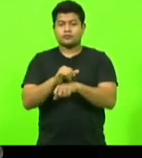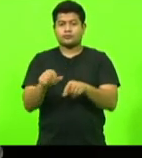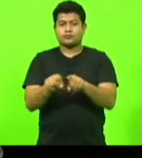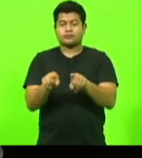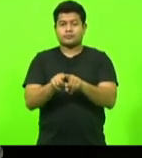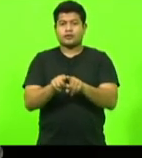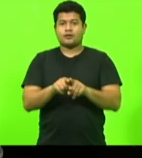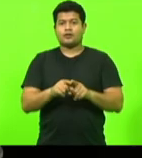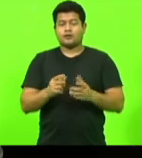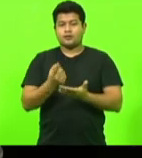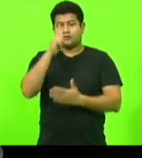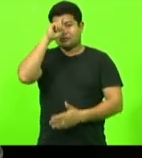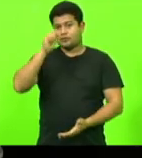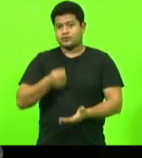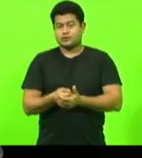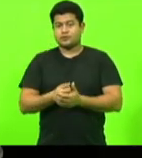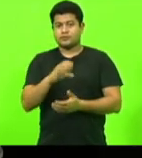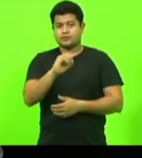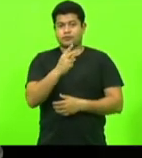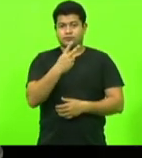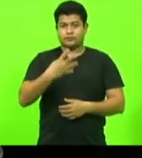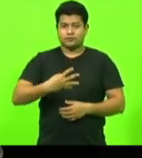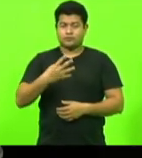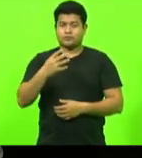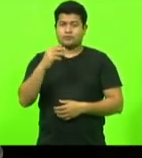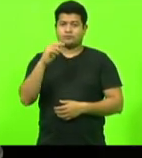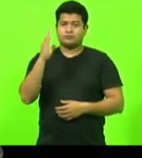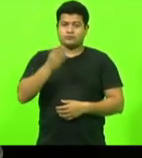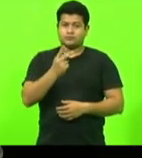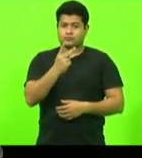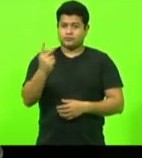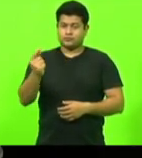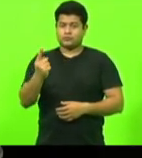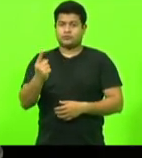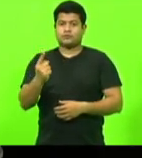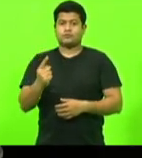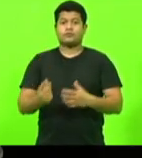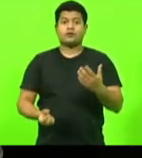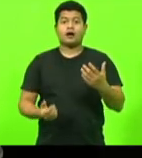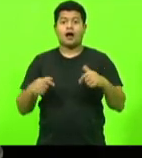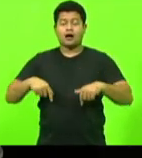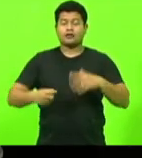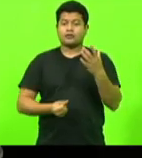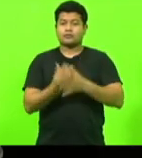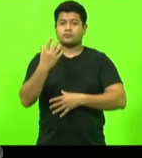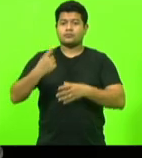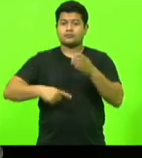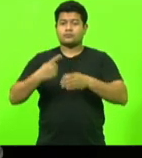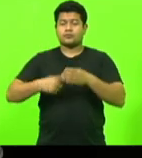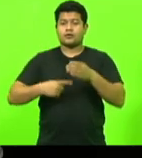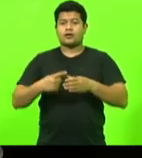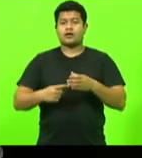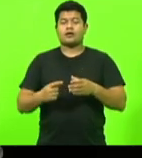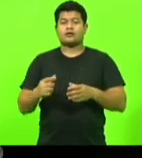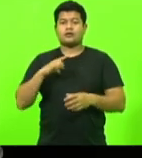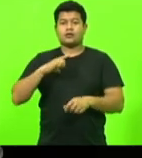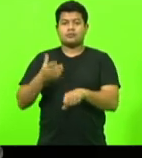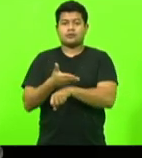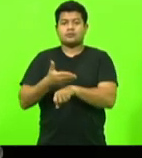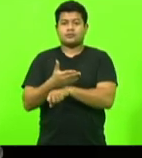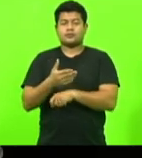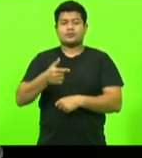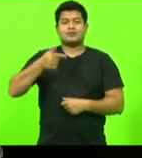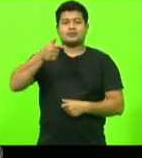024-2021, essa comissão mista é composta por 7 membros com representação das respectivas comissões.